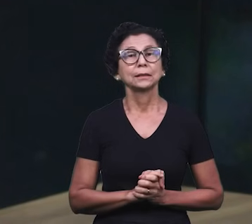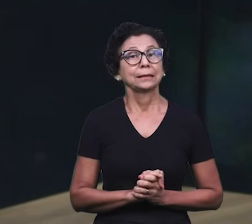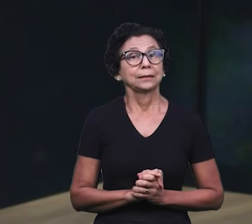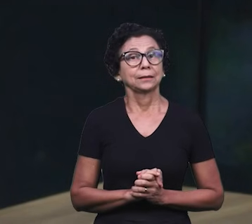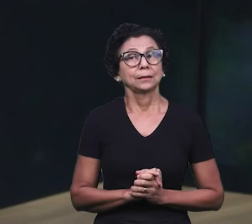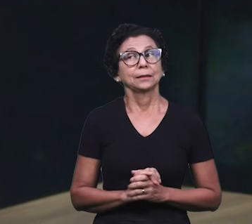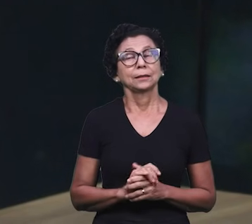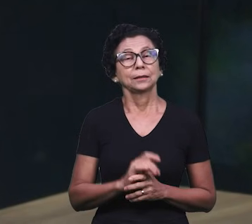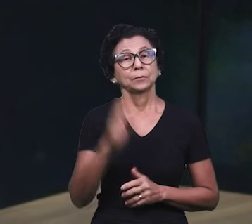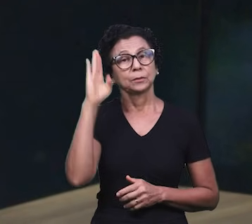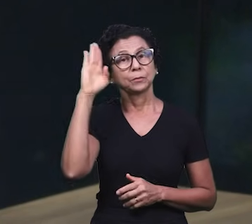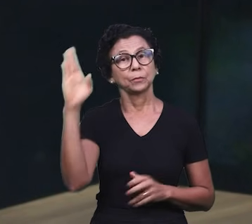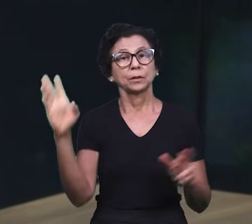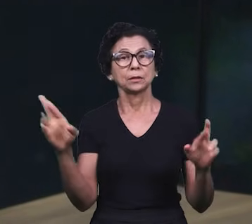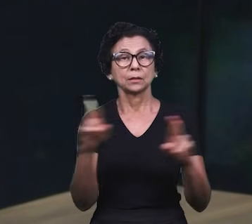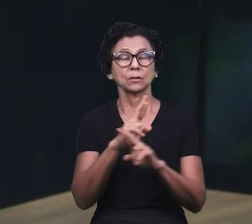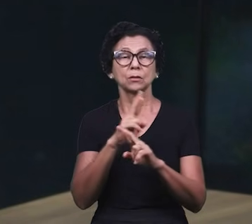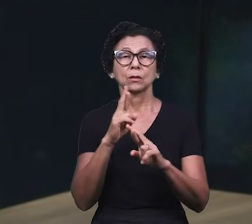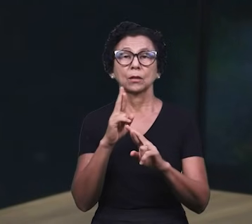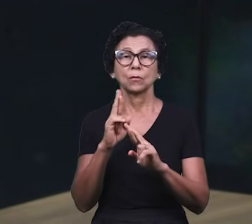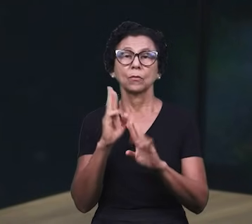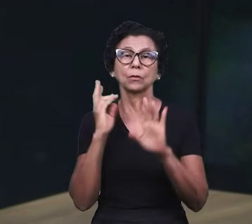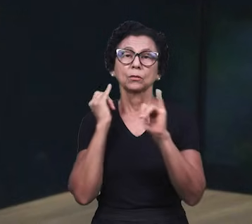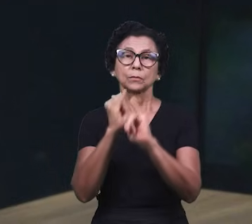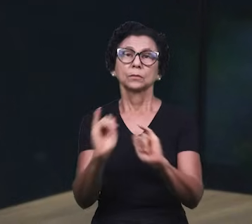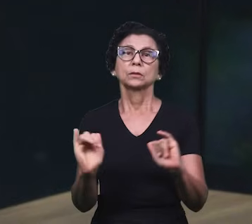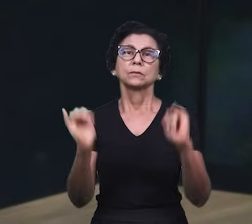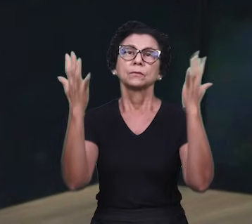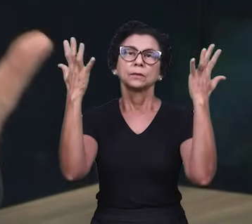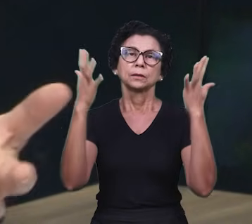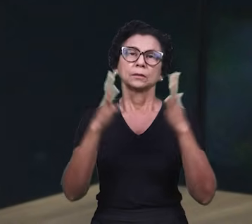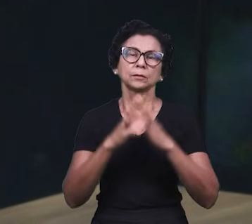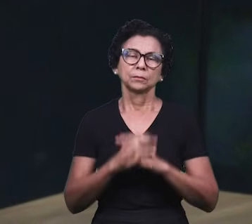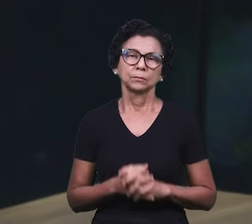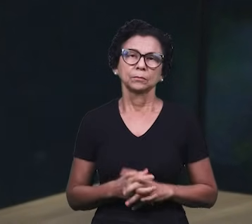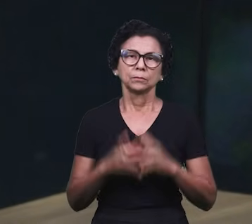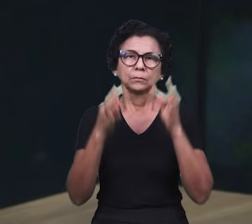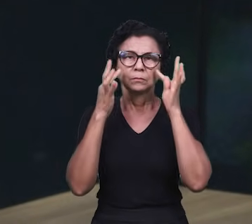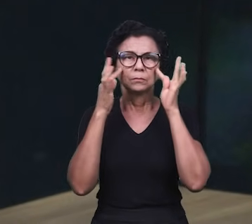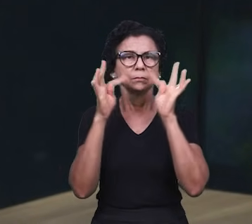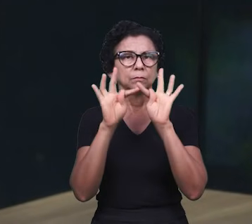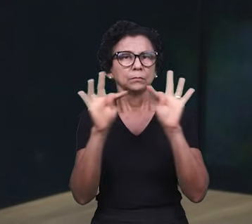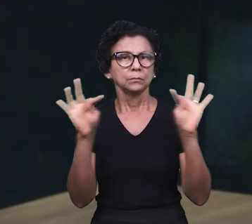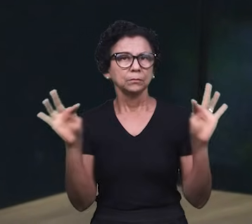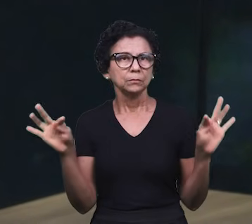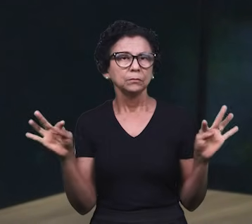evento Trombetas e Festas, que nós vivemos, né? Testemunhos,